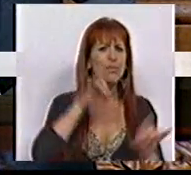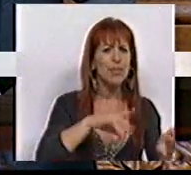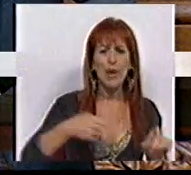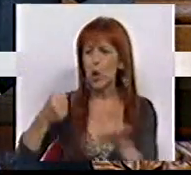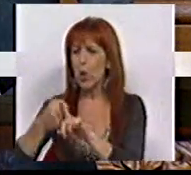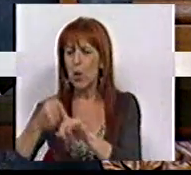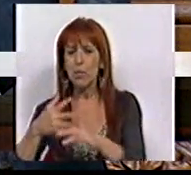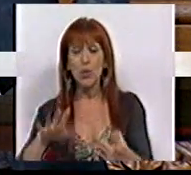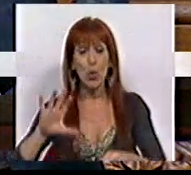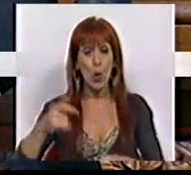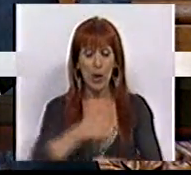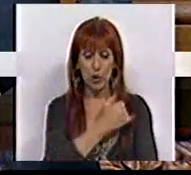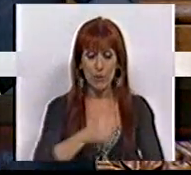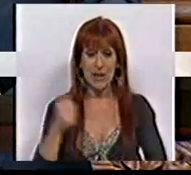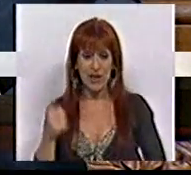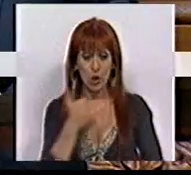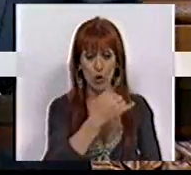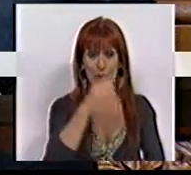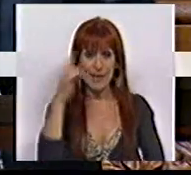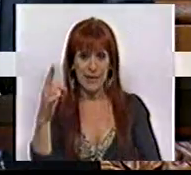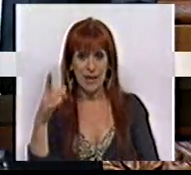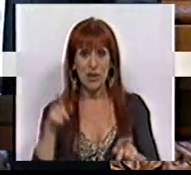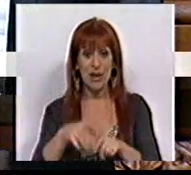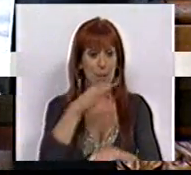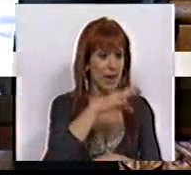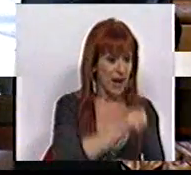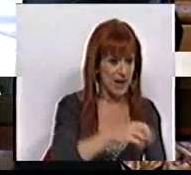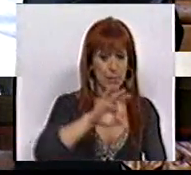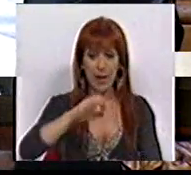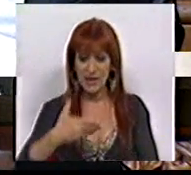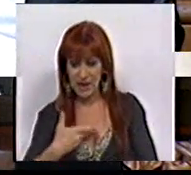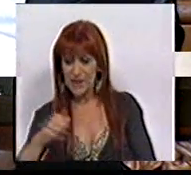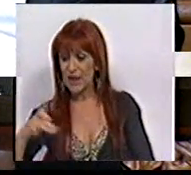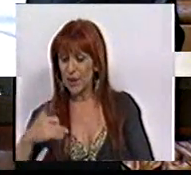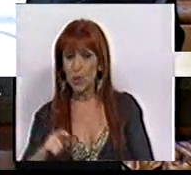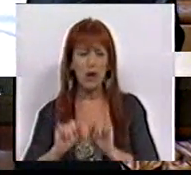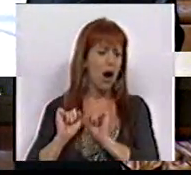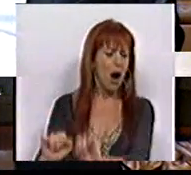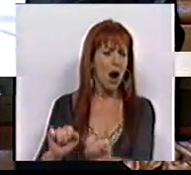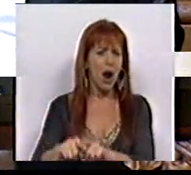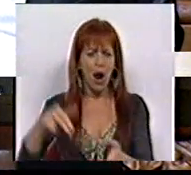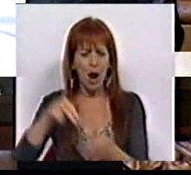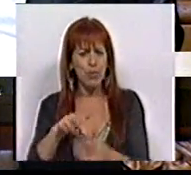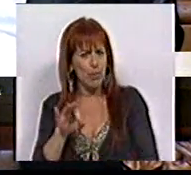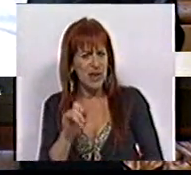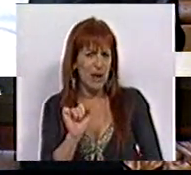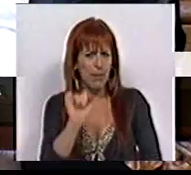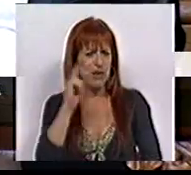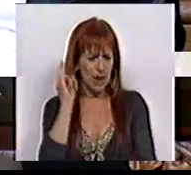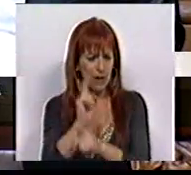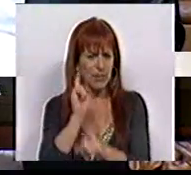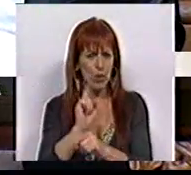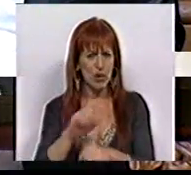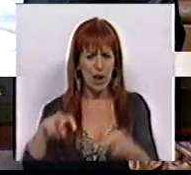e combate, quando em 2005-2006 PS, PSD e CDS recusaram a posição do PCP de